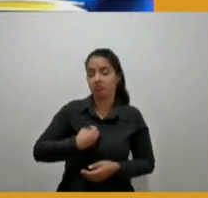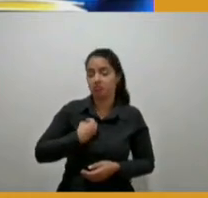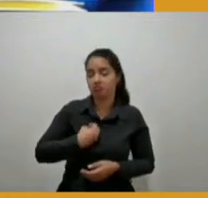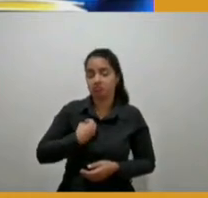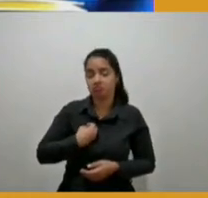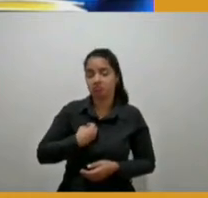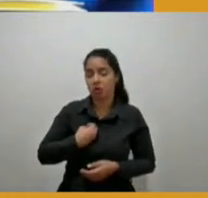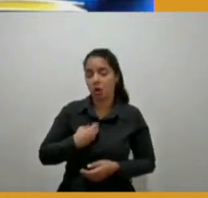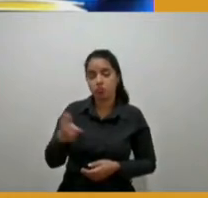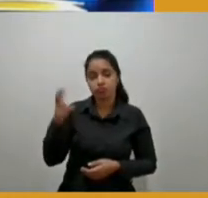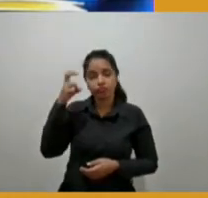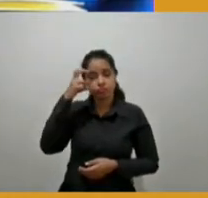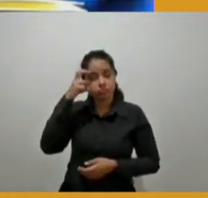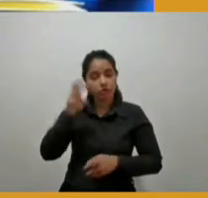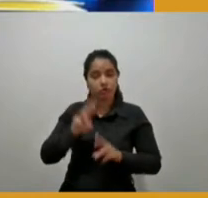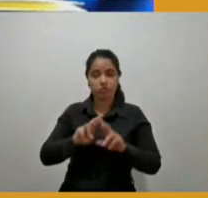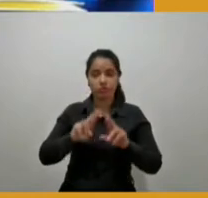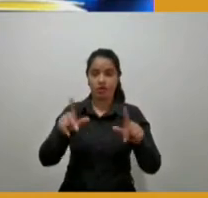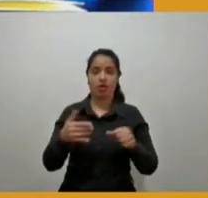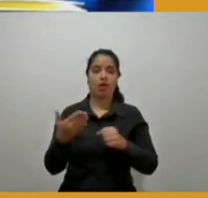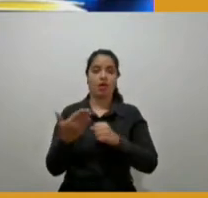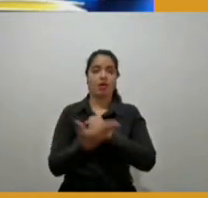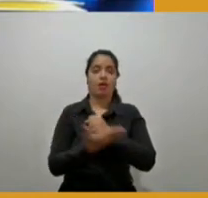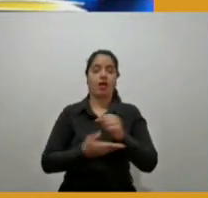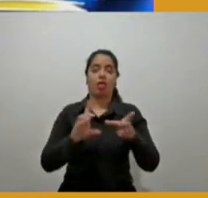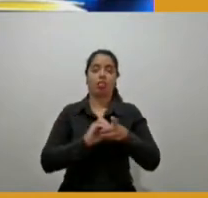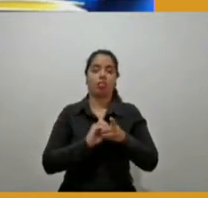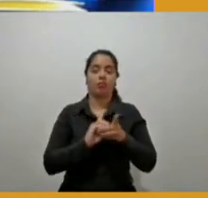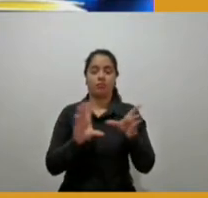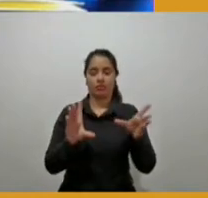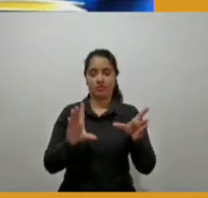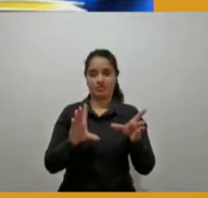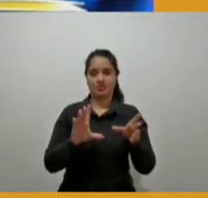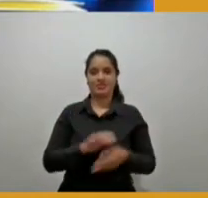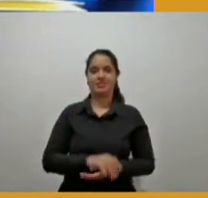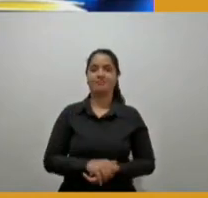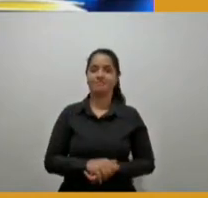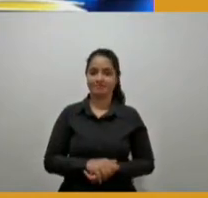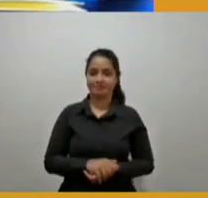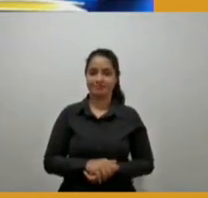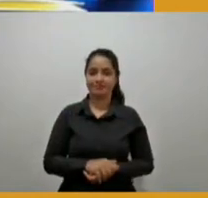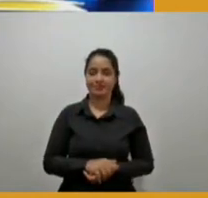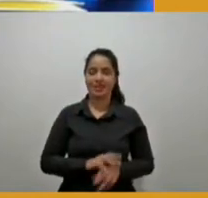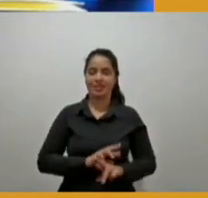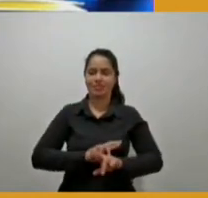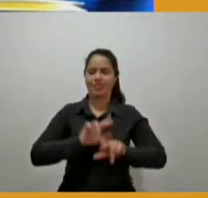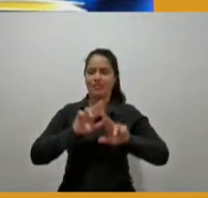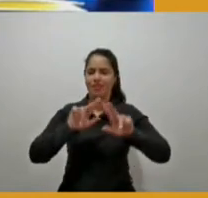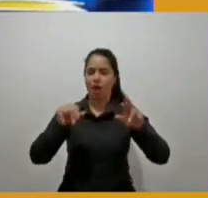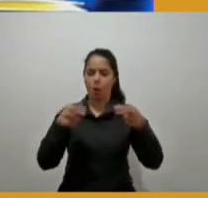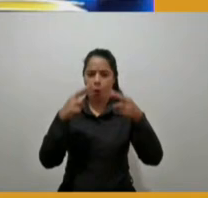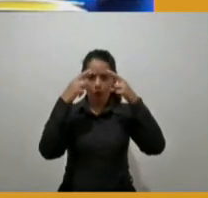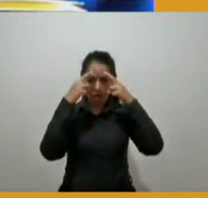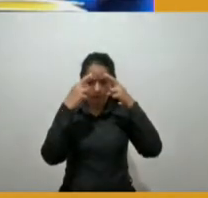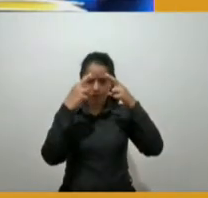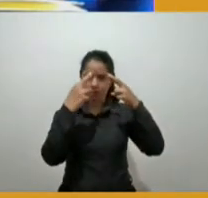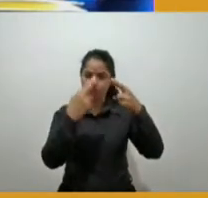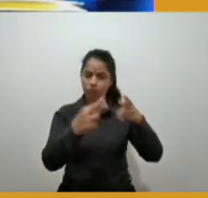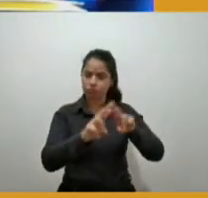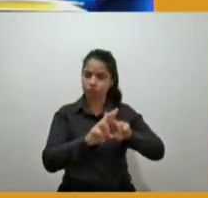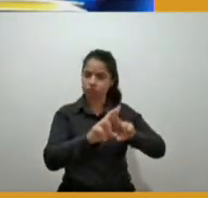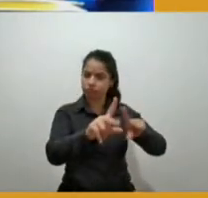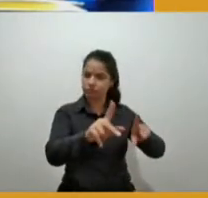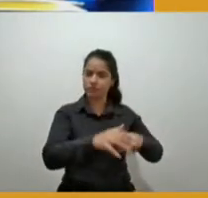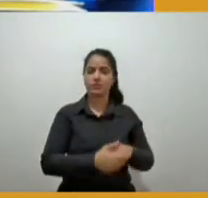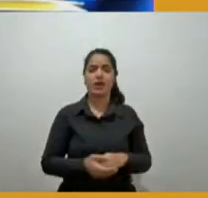Isso está na base da democracia, né? A pluralidade, o respeito à diversidade está na base da democracia.